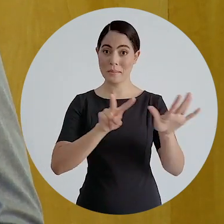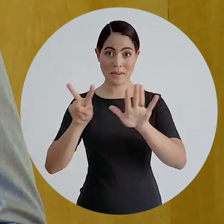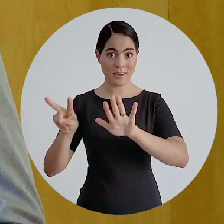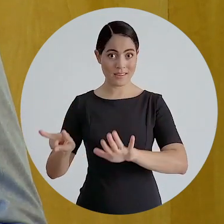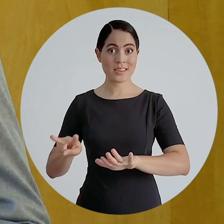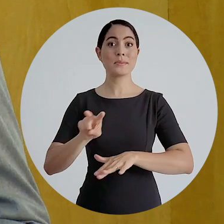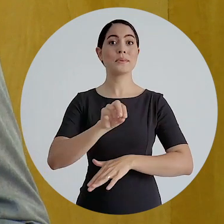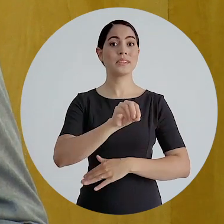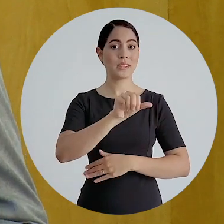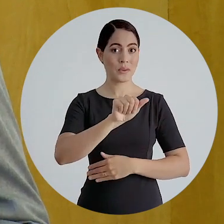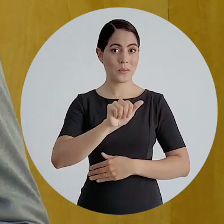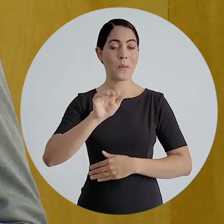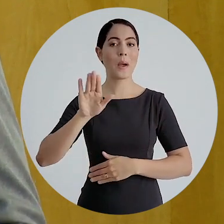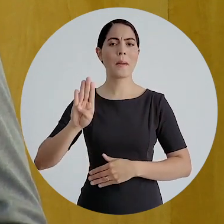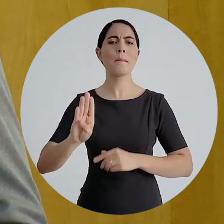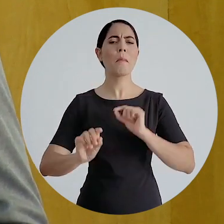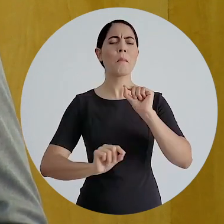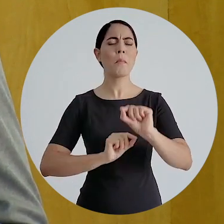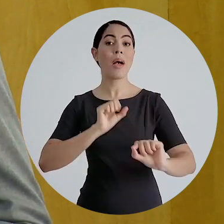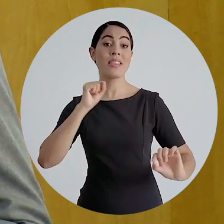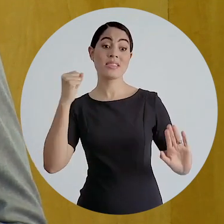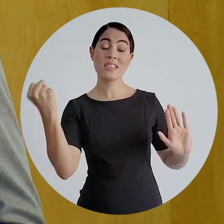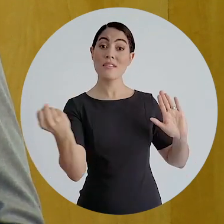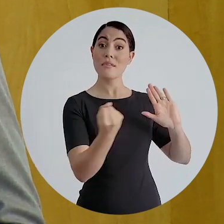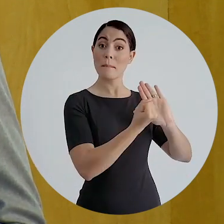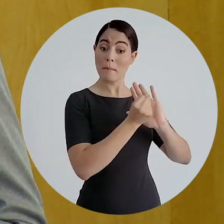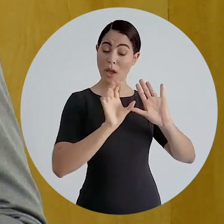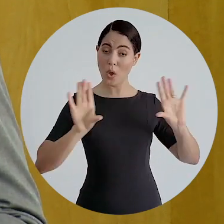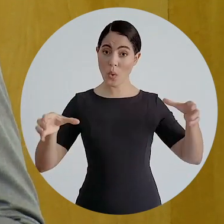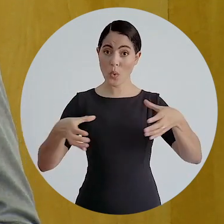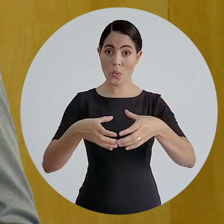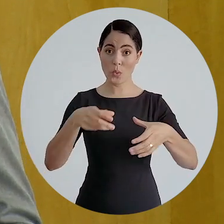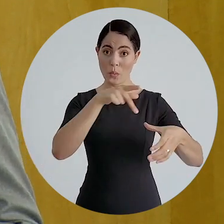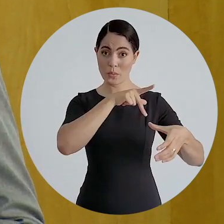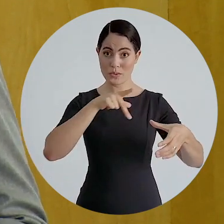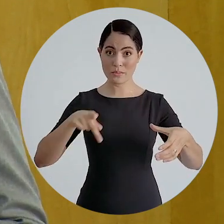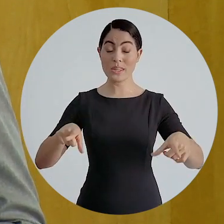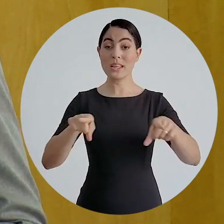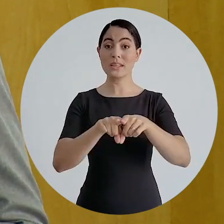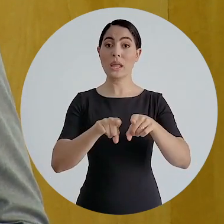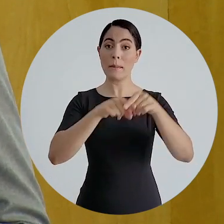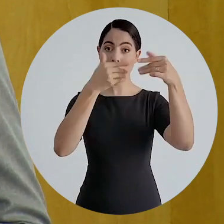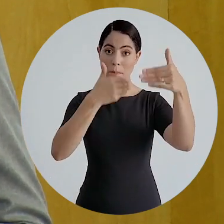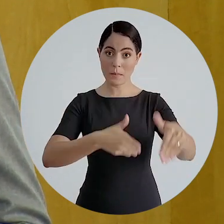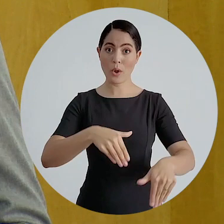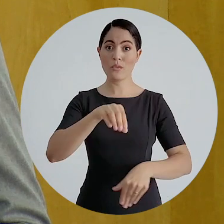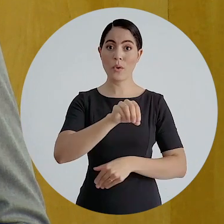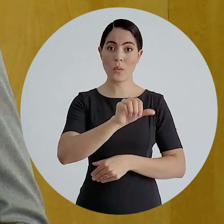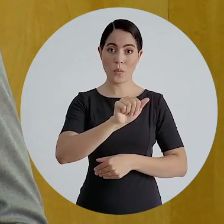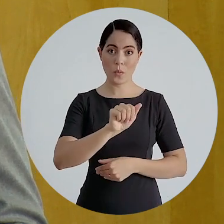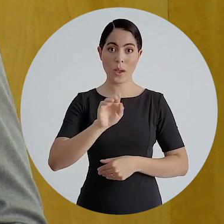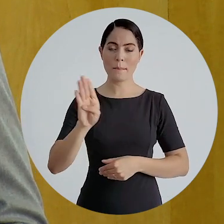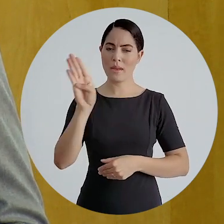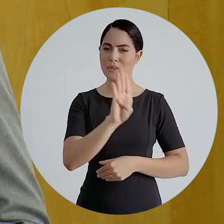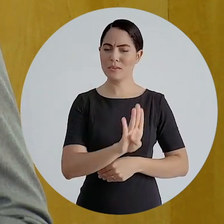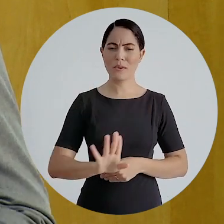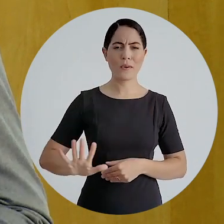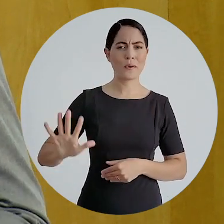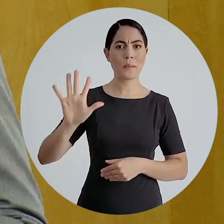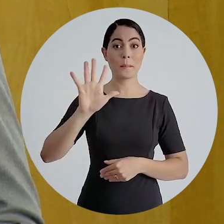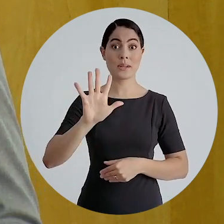dos Advogados do Brasil foi marcada pelo Colégio de Presidentes, o exame de ordem unificado da